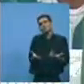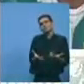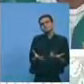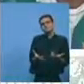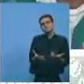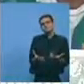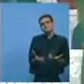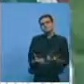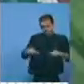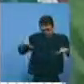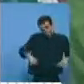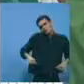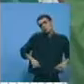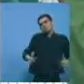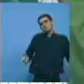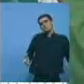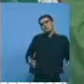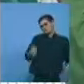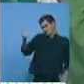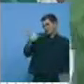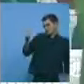Qual é o preço do quadro?